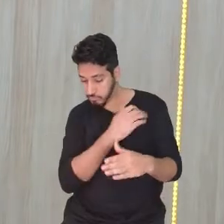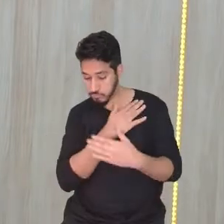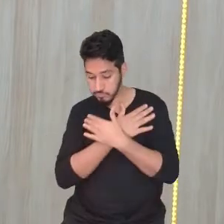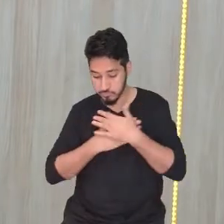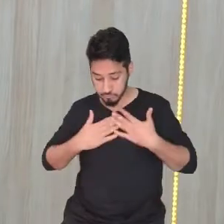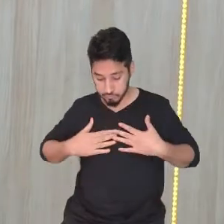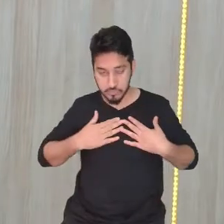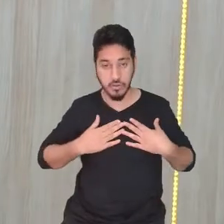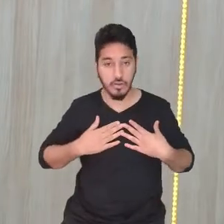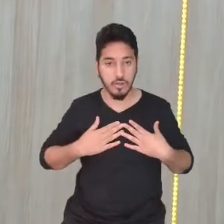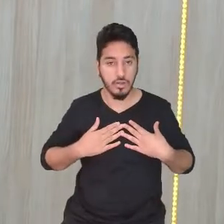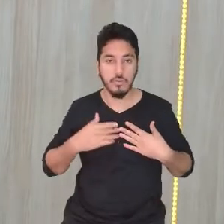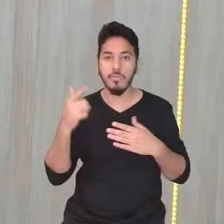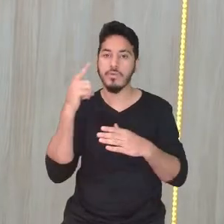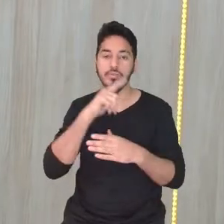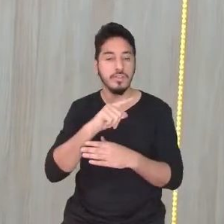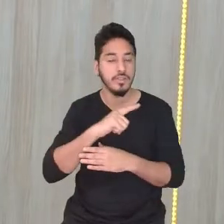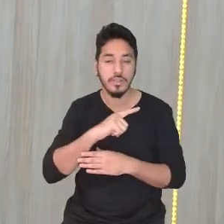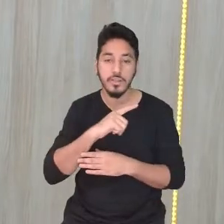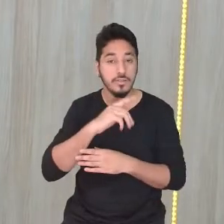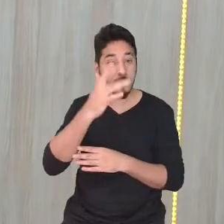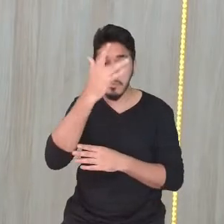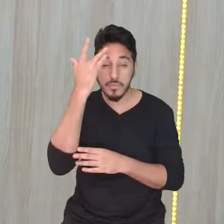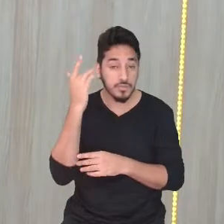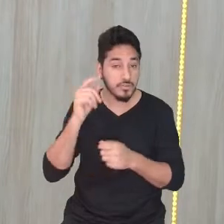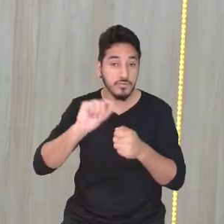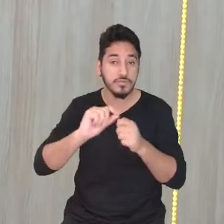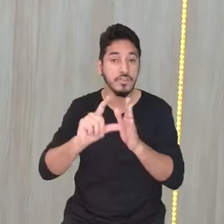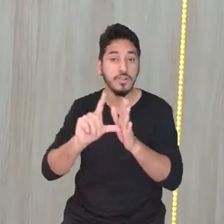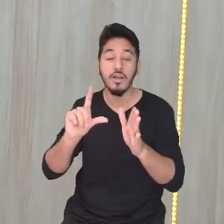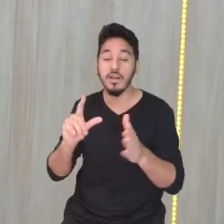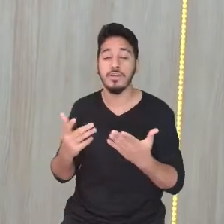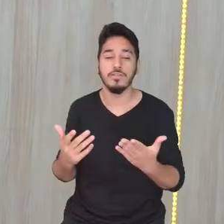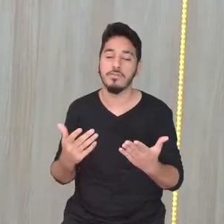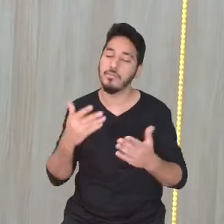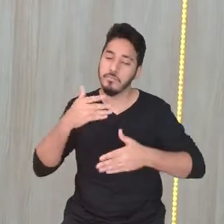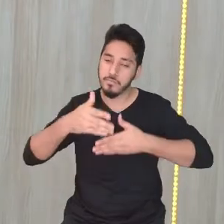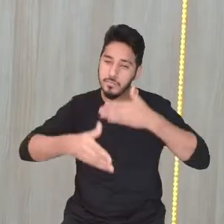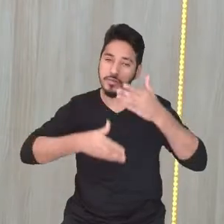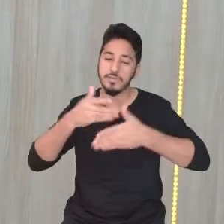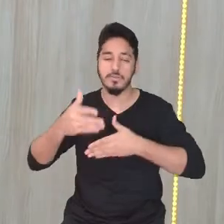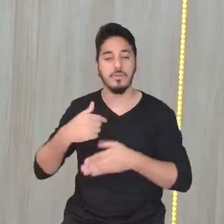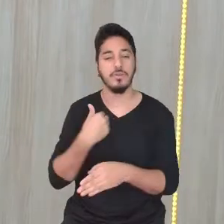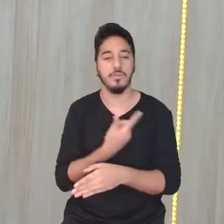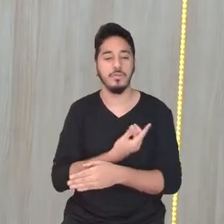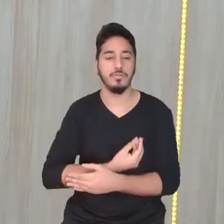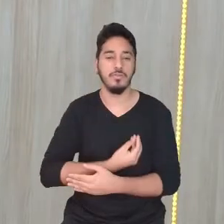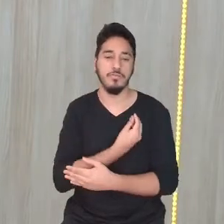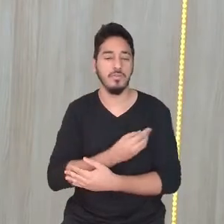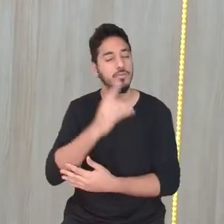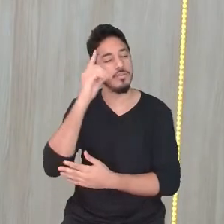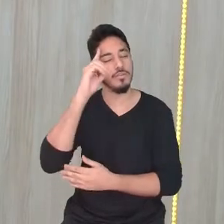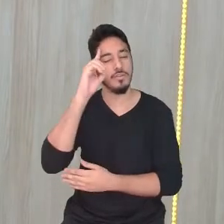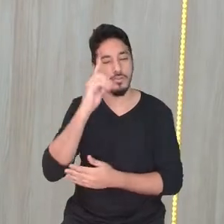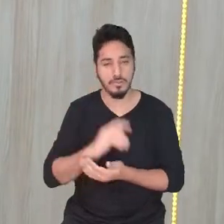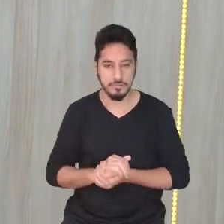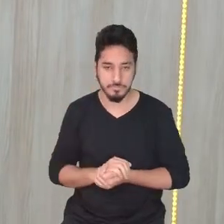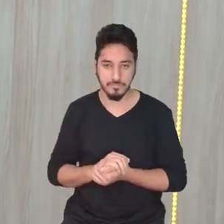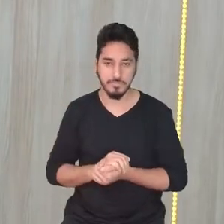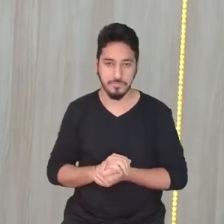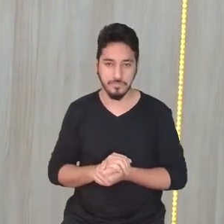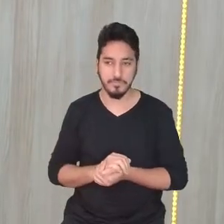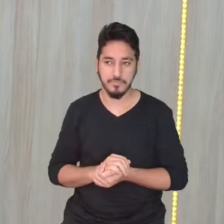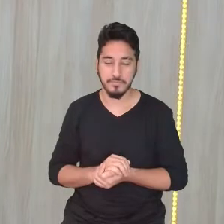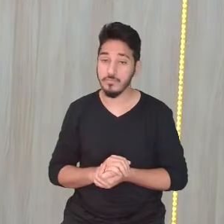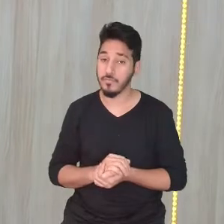aquele poço. Tudo isso são tecnologias, gente. Então elas fazem parte da nossa vida, fazem parte do nosso dia a dia, tá?